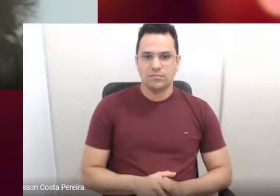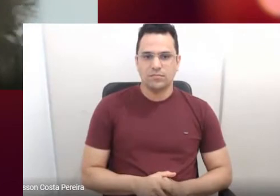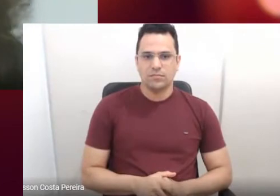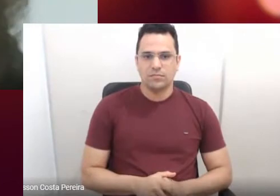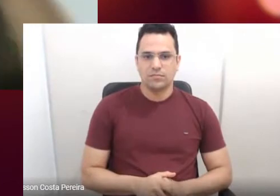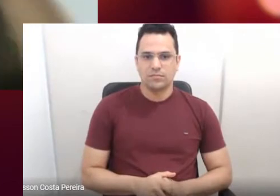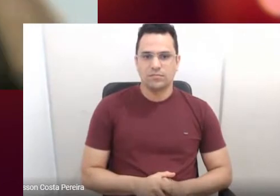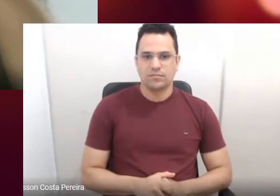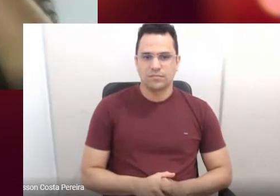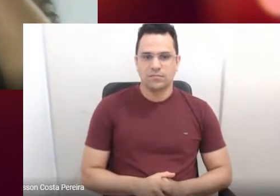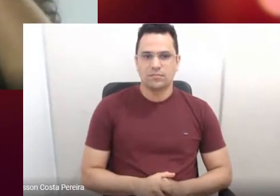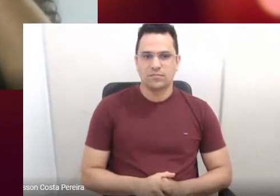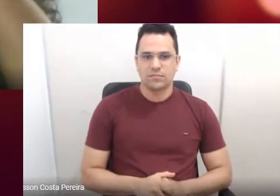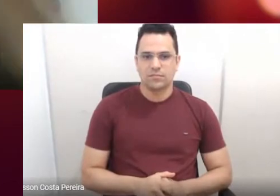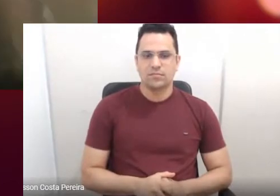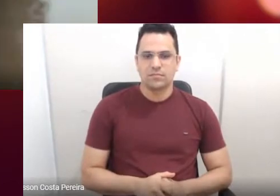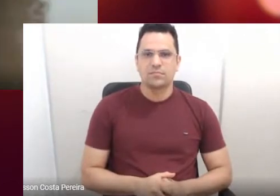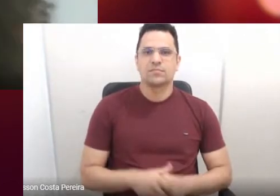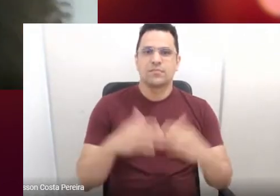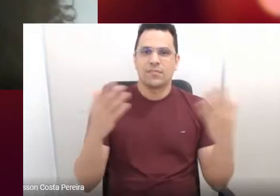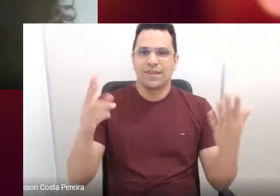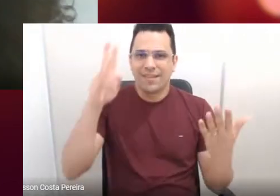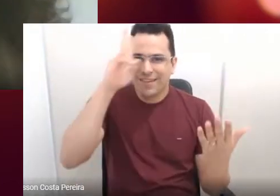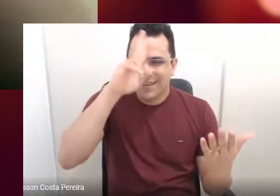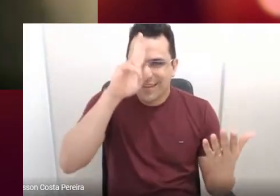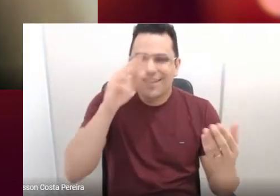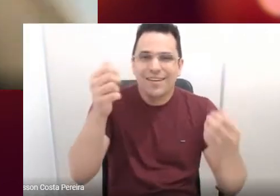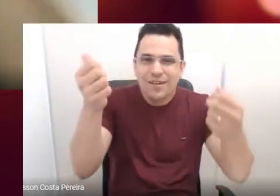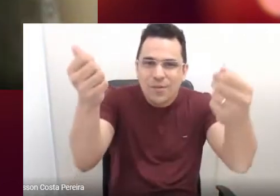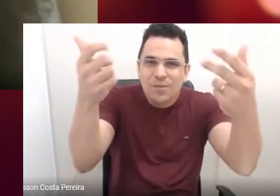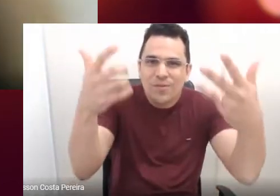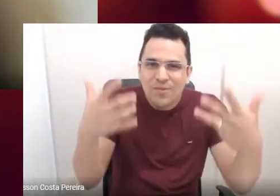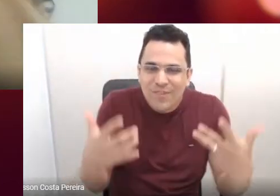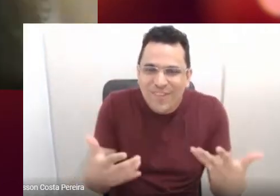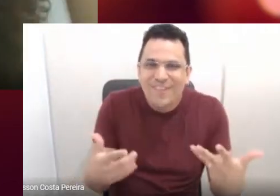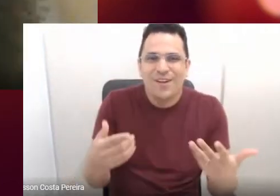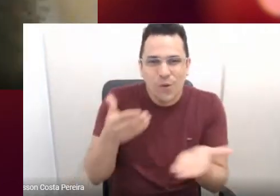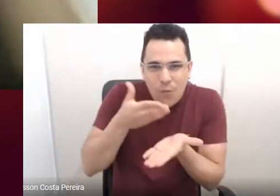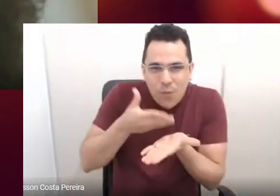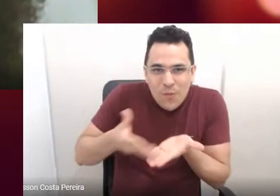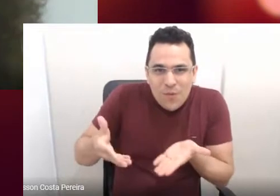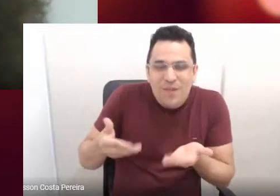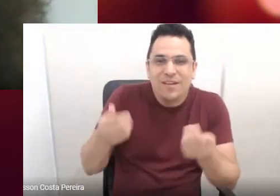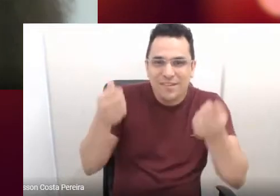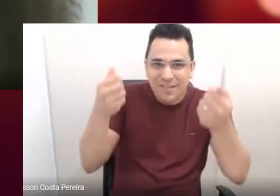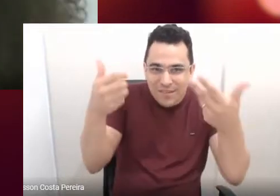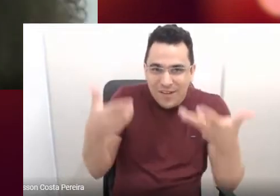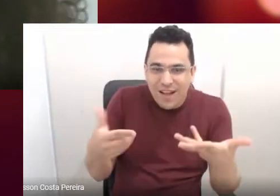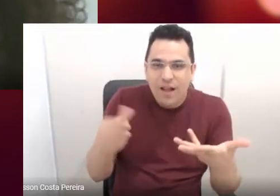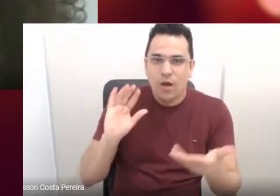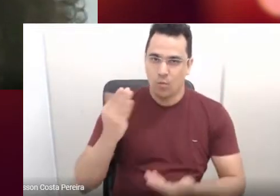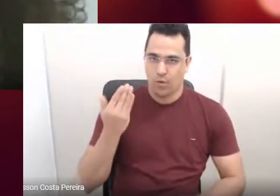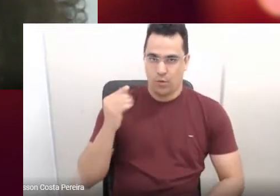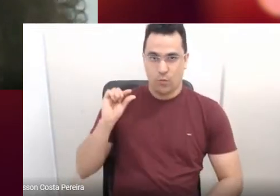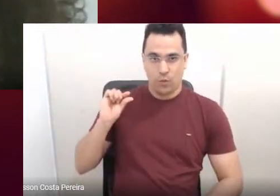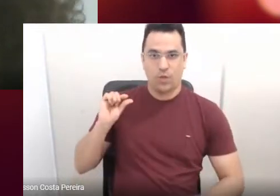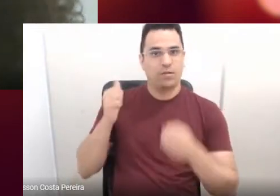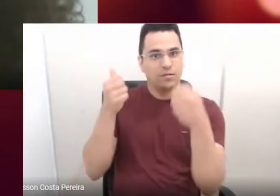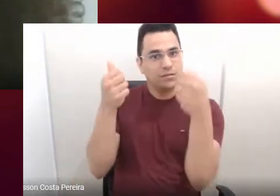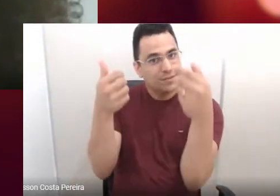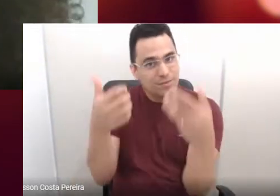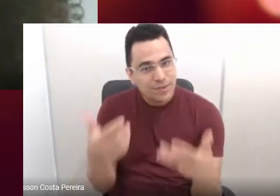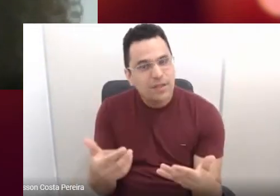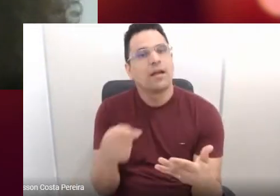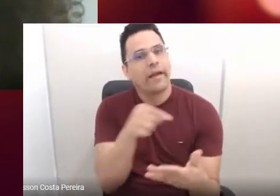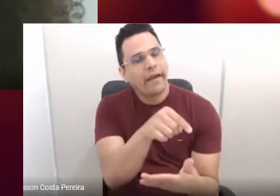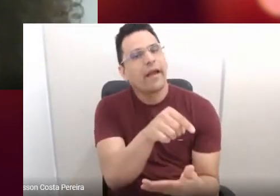Isso, então, foi justamente isso que eu estava, né, explicando, porque de você tá no campus, né,